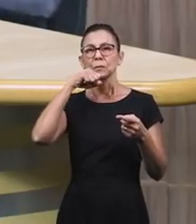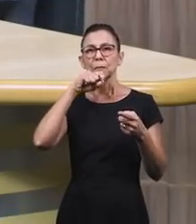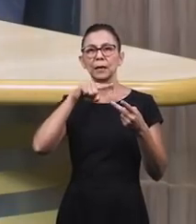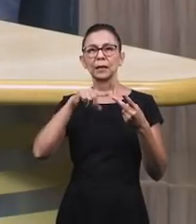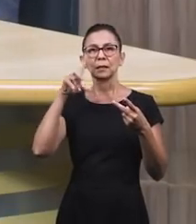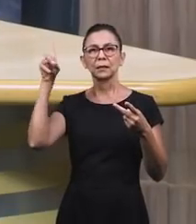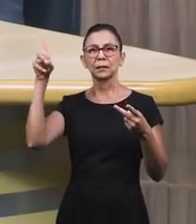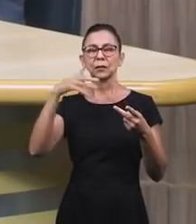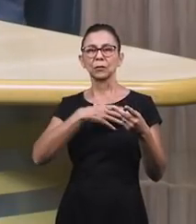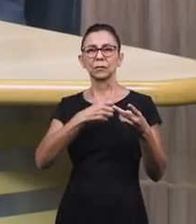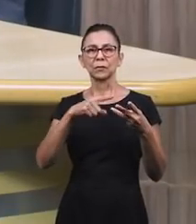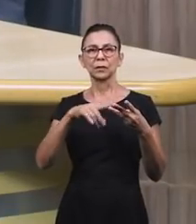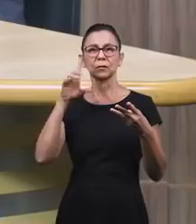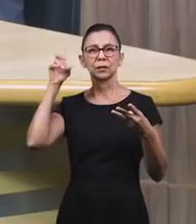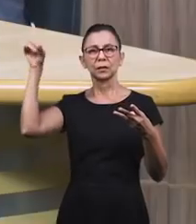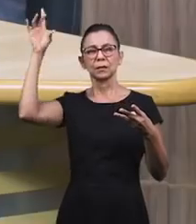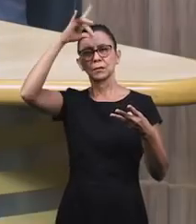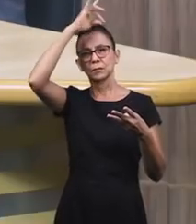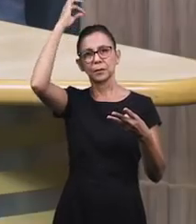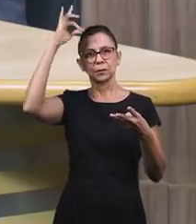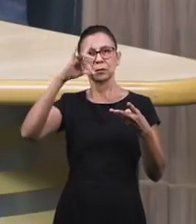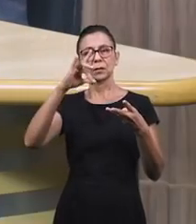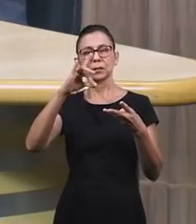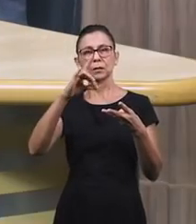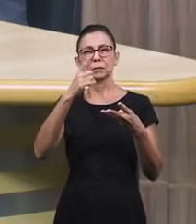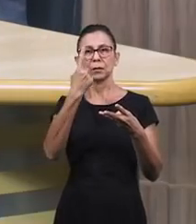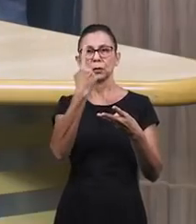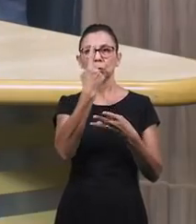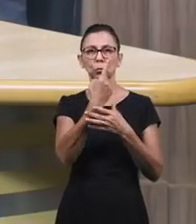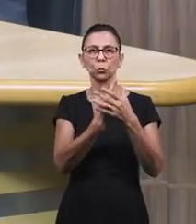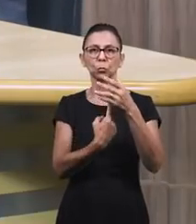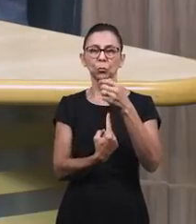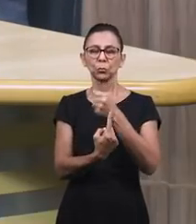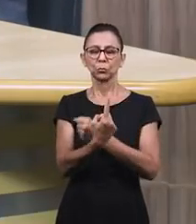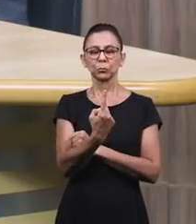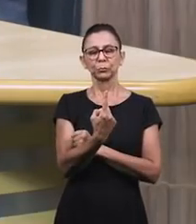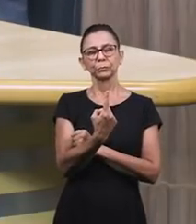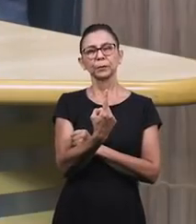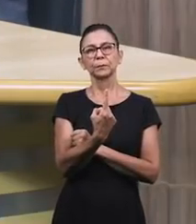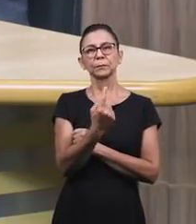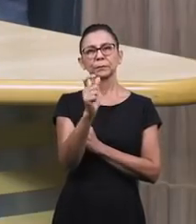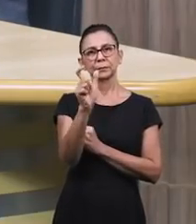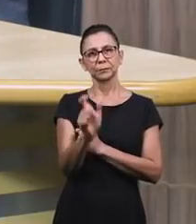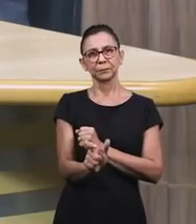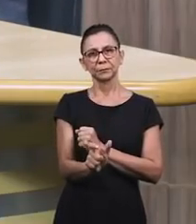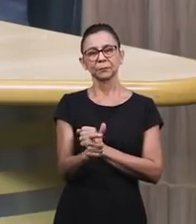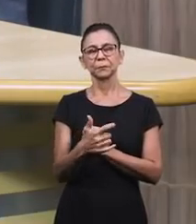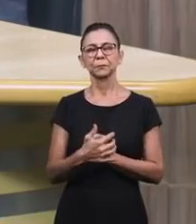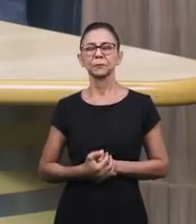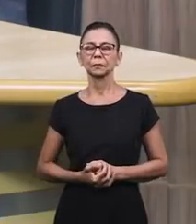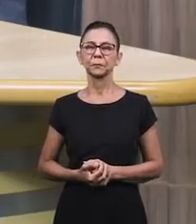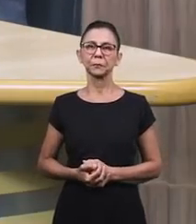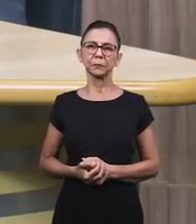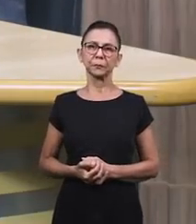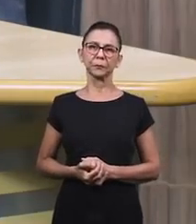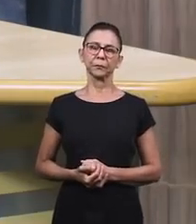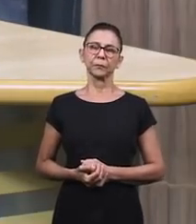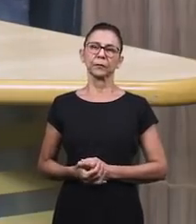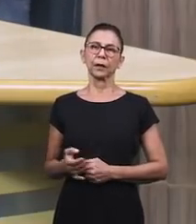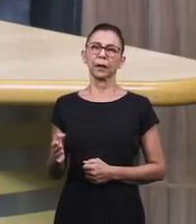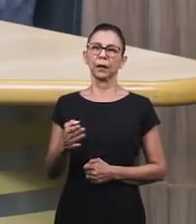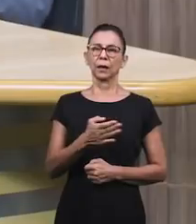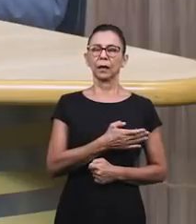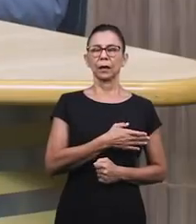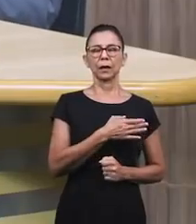ninguém. Nessa abordagem da Trindade, para mim, uma das passagens bíblicas que eu reputo